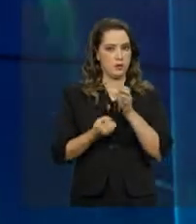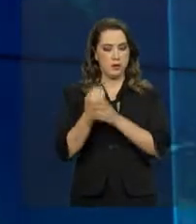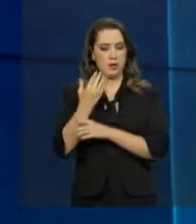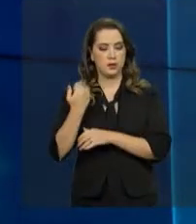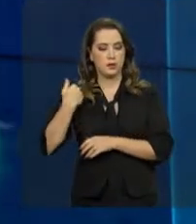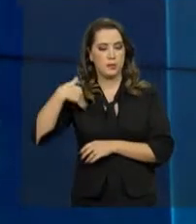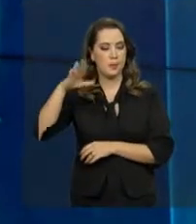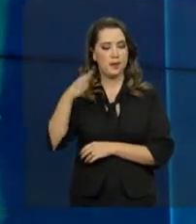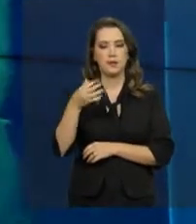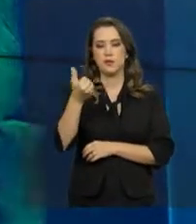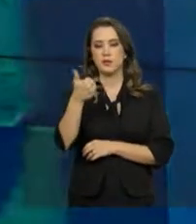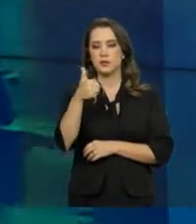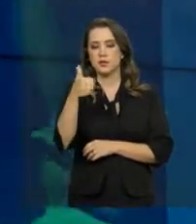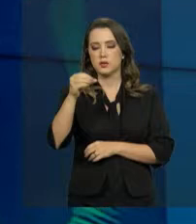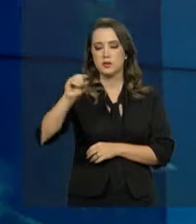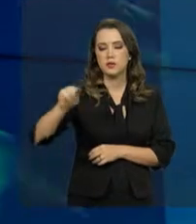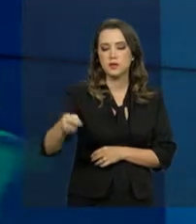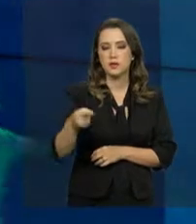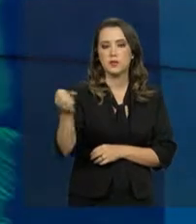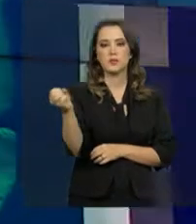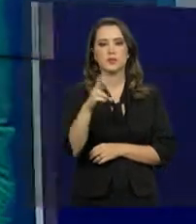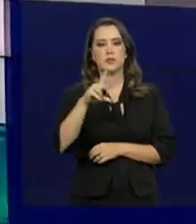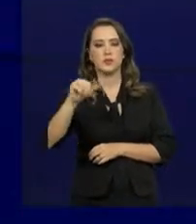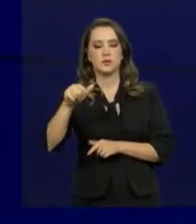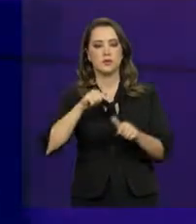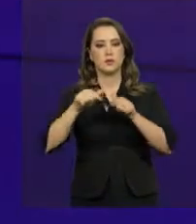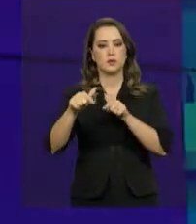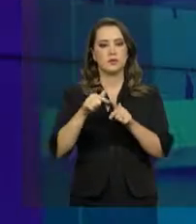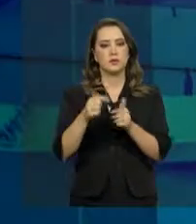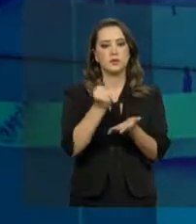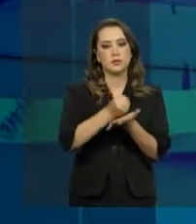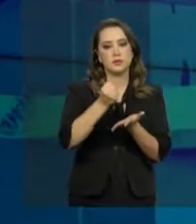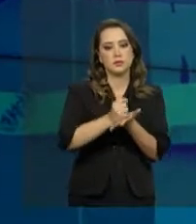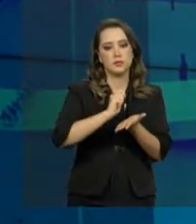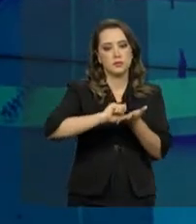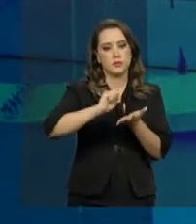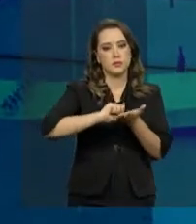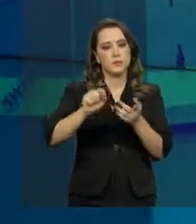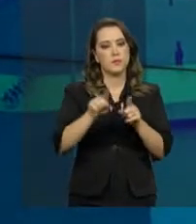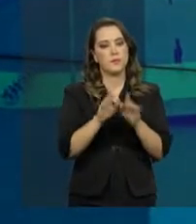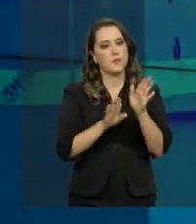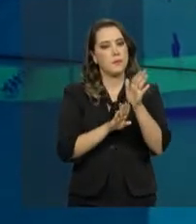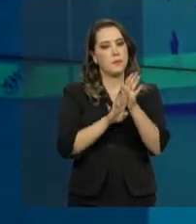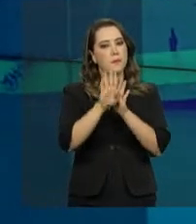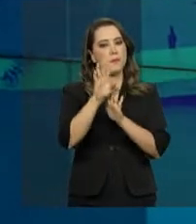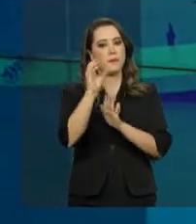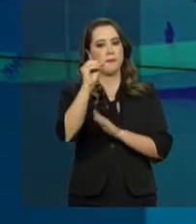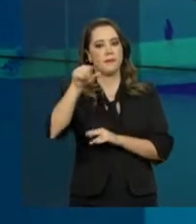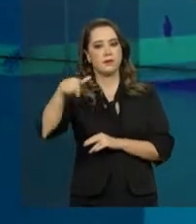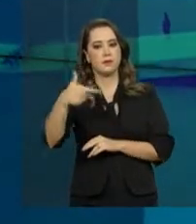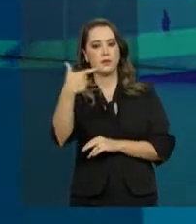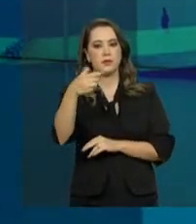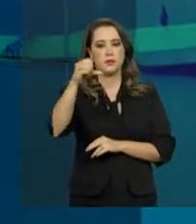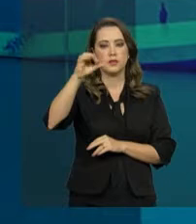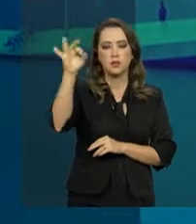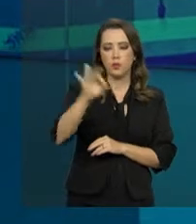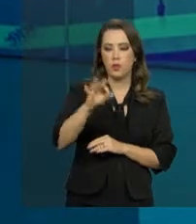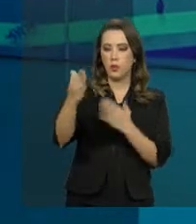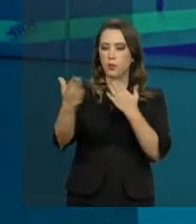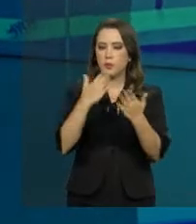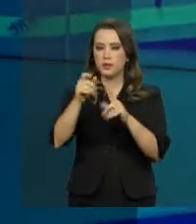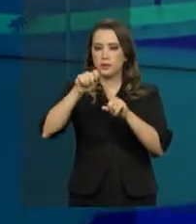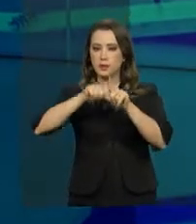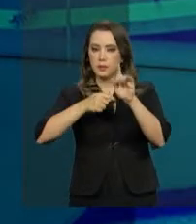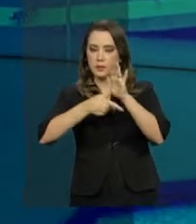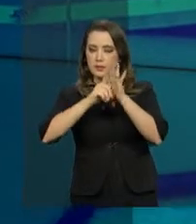mais de 110 mil novas vagas de trabalho formal do país o crescimento é de 0,29 por cento em relação ao mês